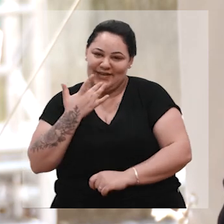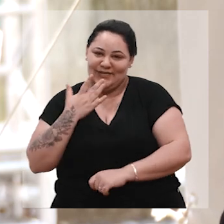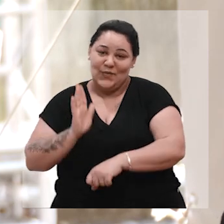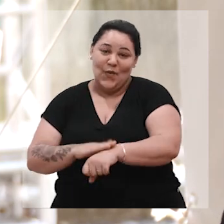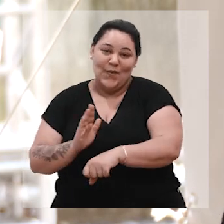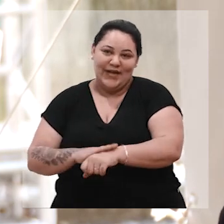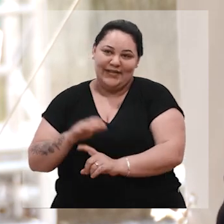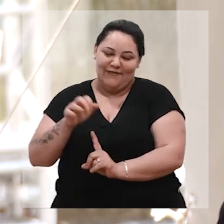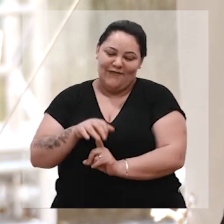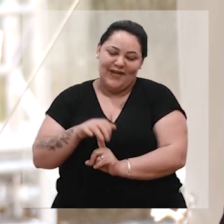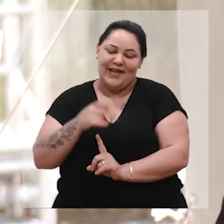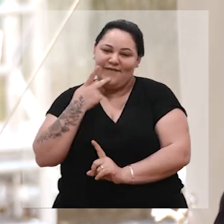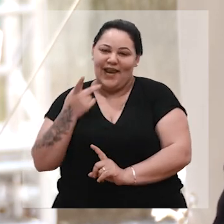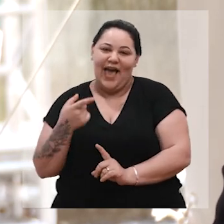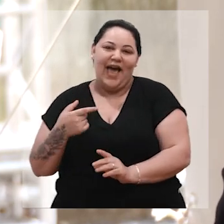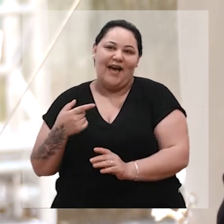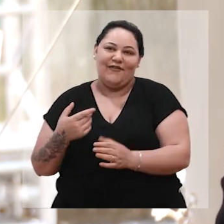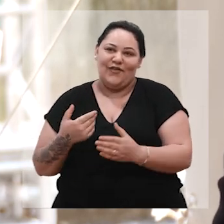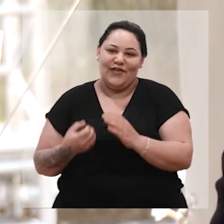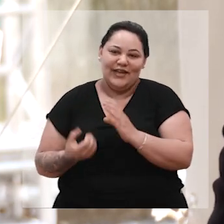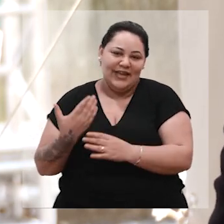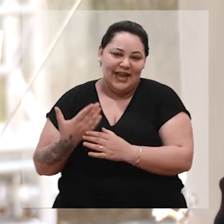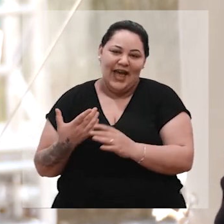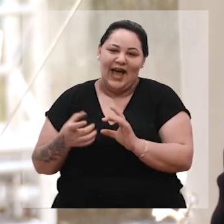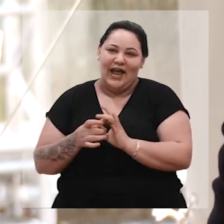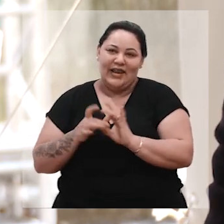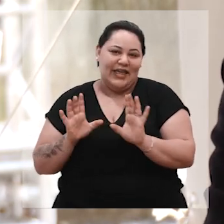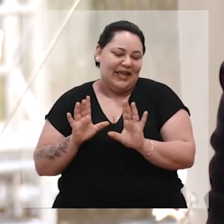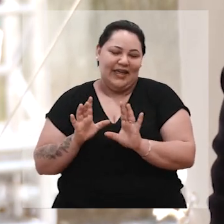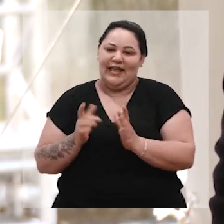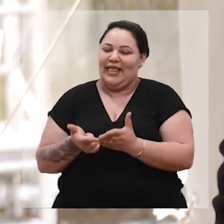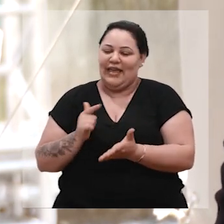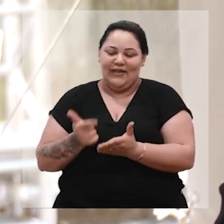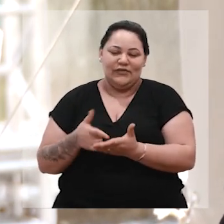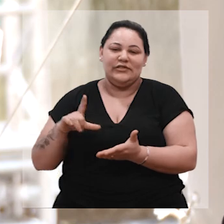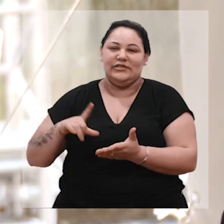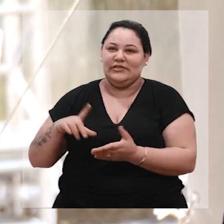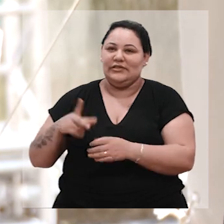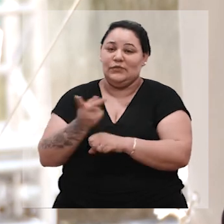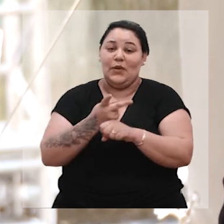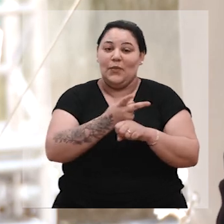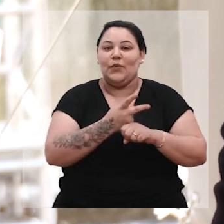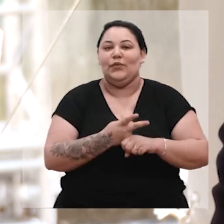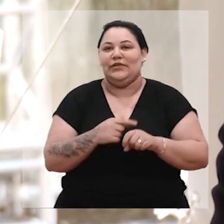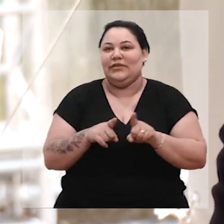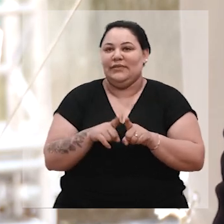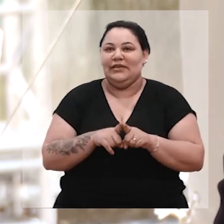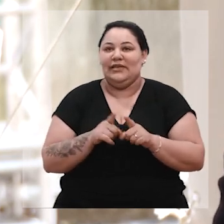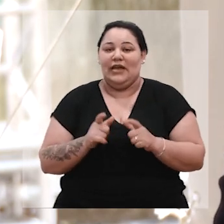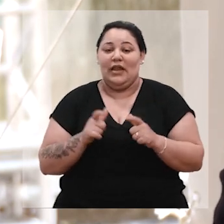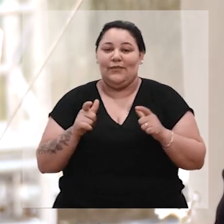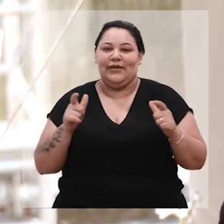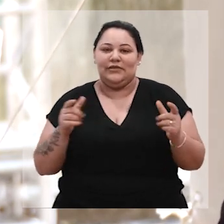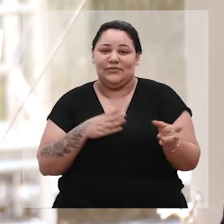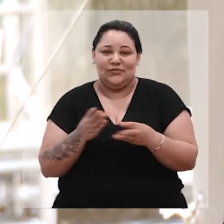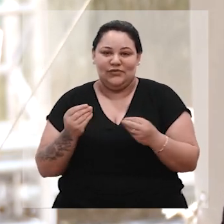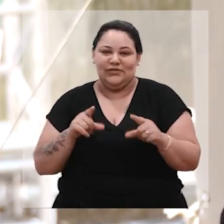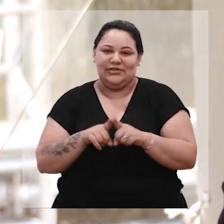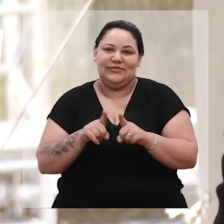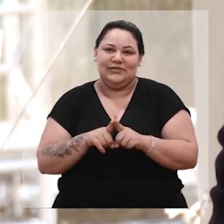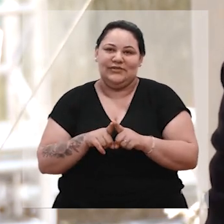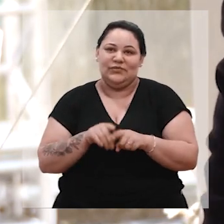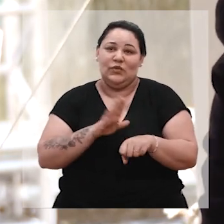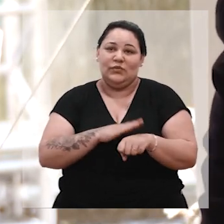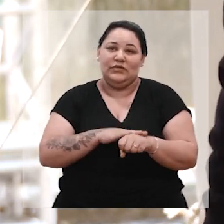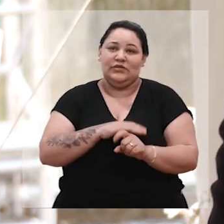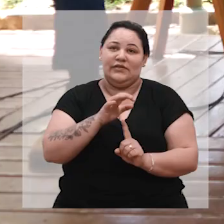fácil chegar no momento da feira e olha, vou lançar o livro, vou autografar, enfim, vou deixar para você. Então sempre tem uma procura anual aí, né, e que ela aumenta